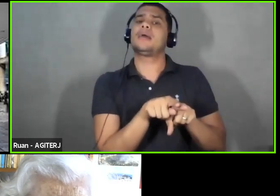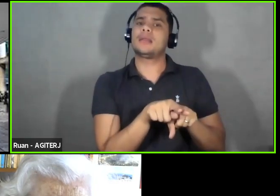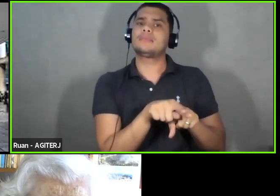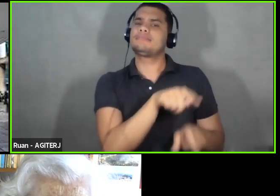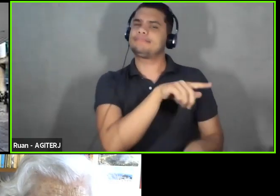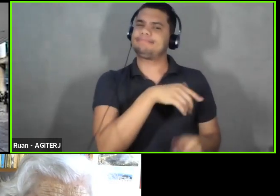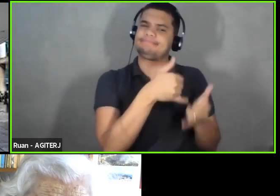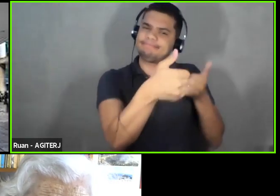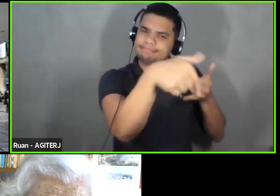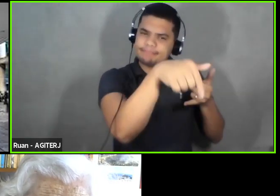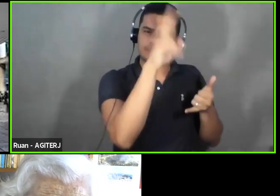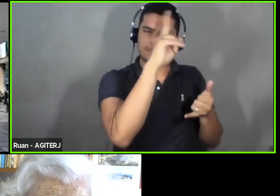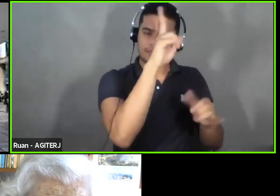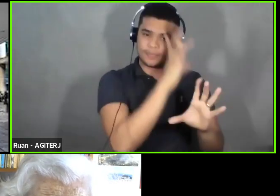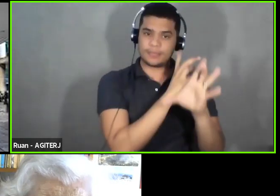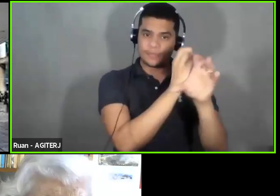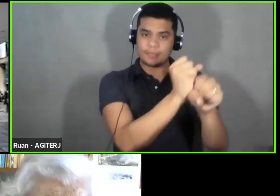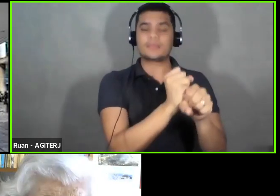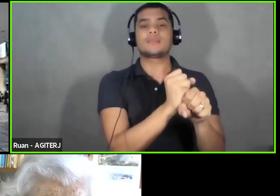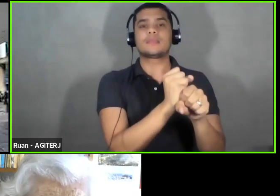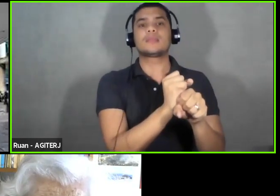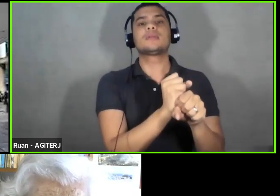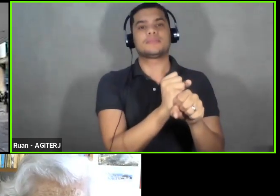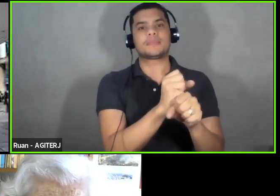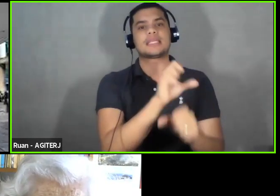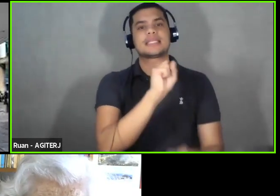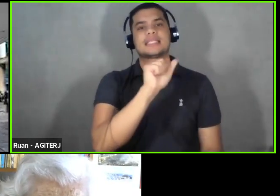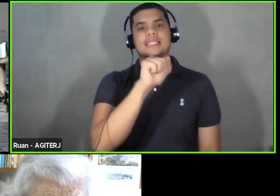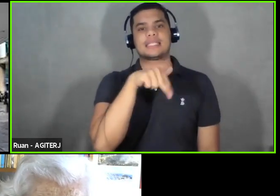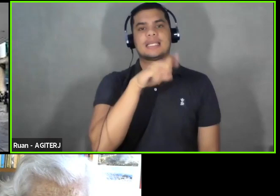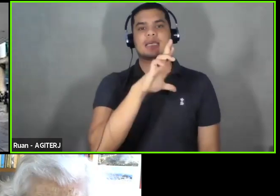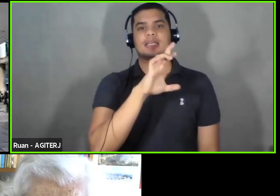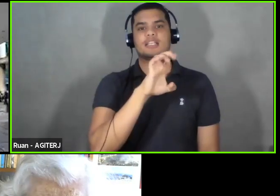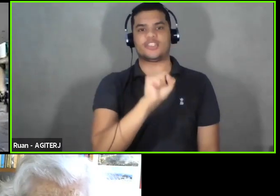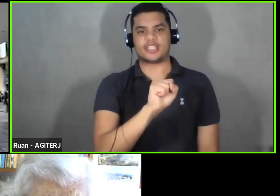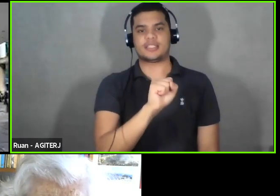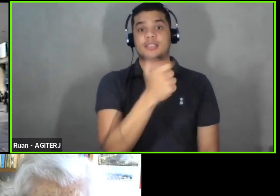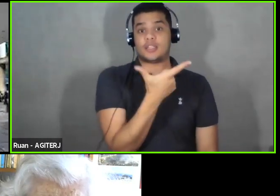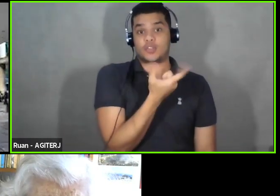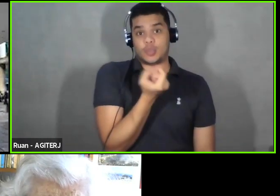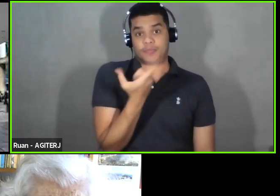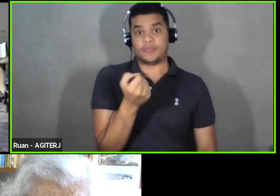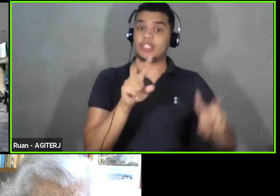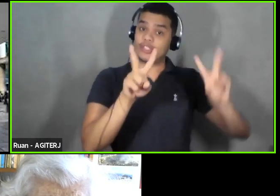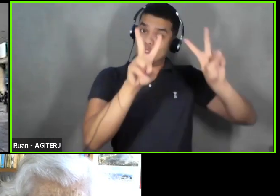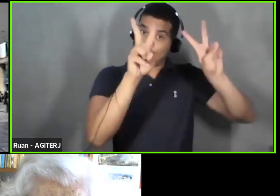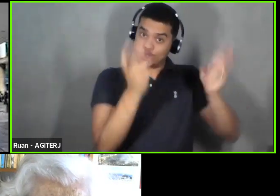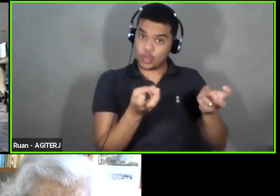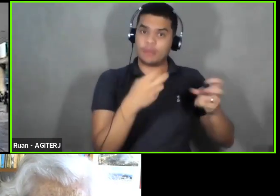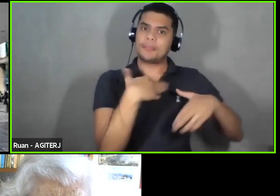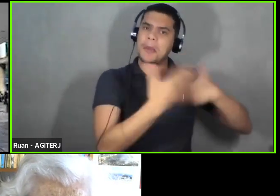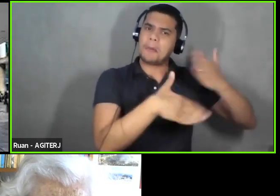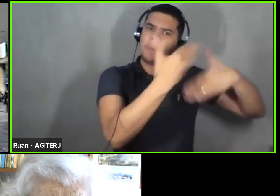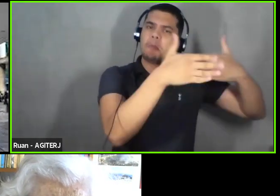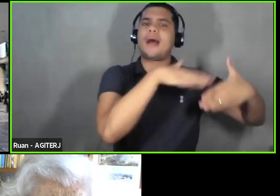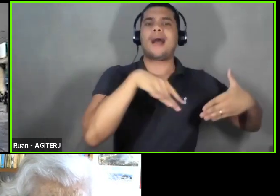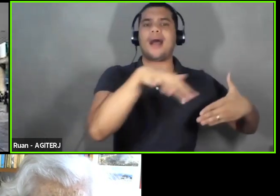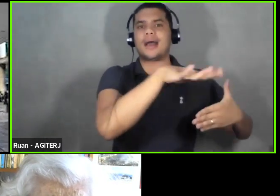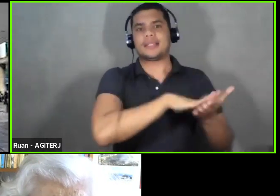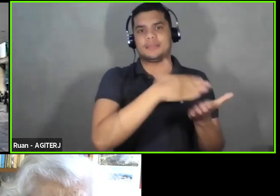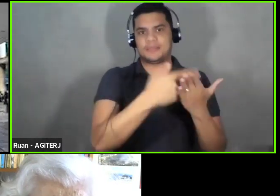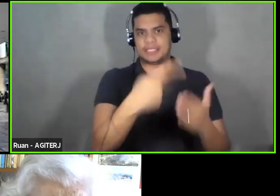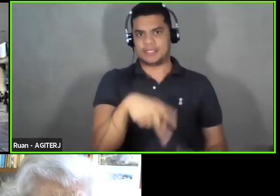linha historiográfica o de Cristiano Sanches, de 2020, sobre a evolução histórica dos estudos da interpretação no